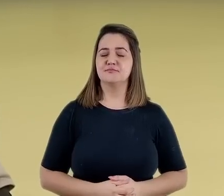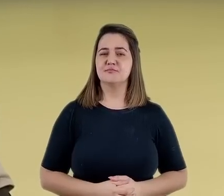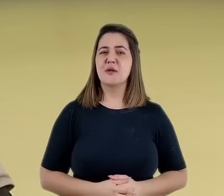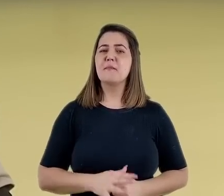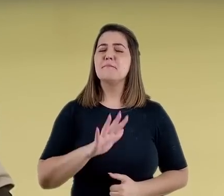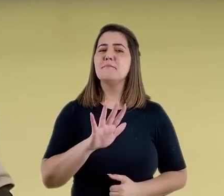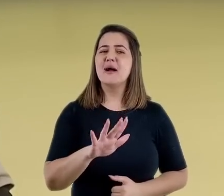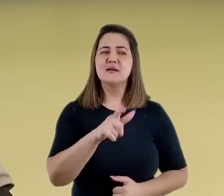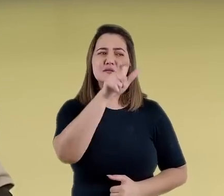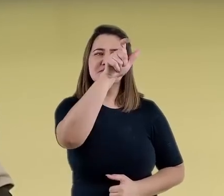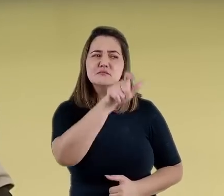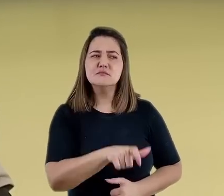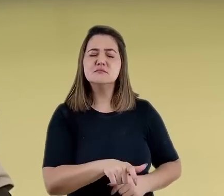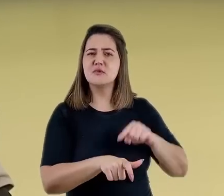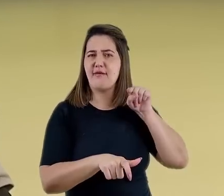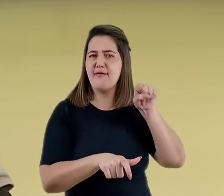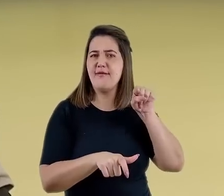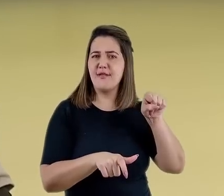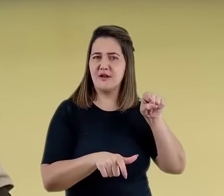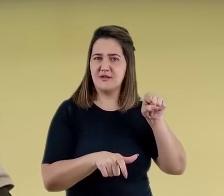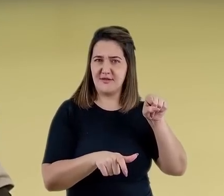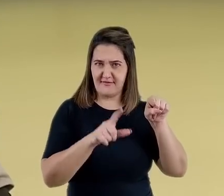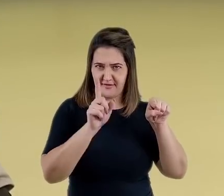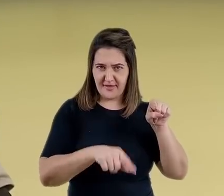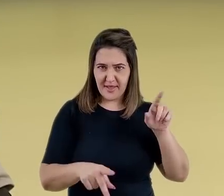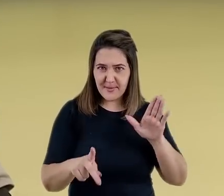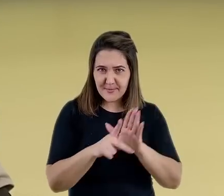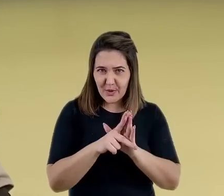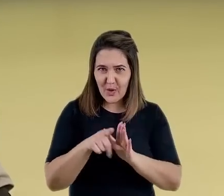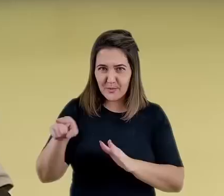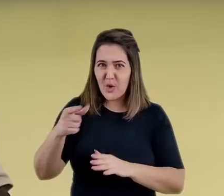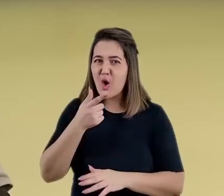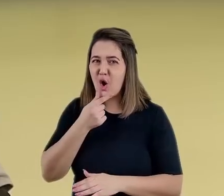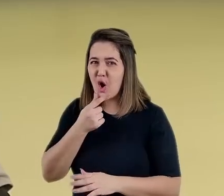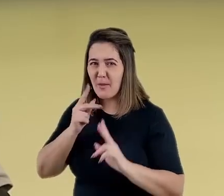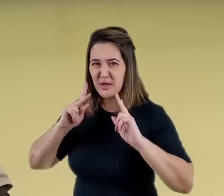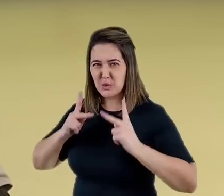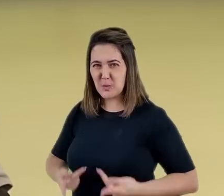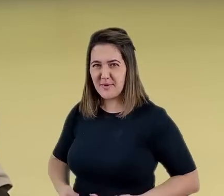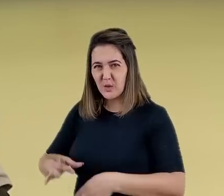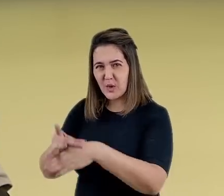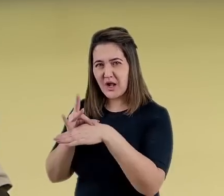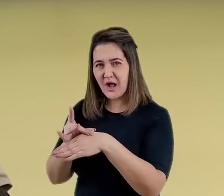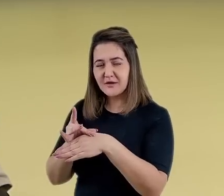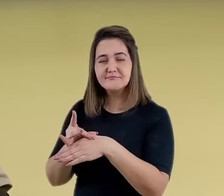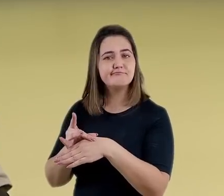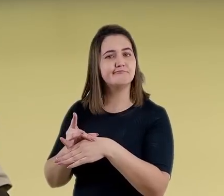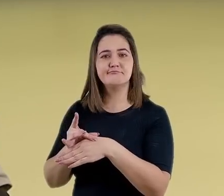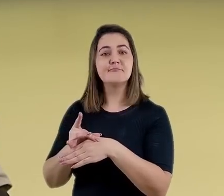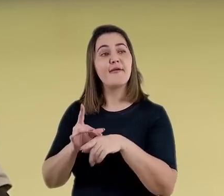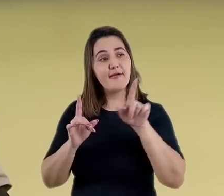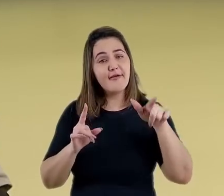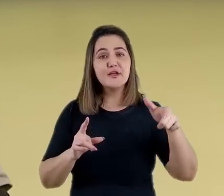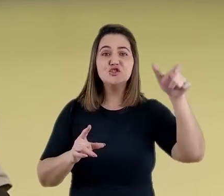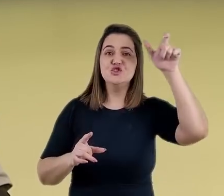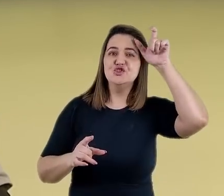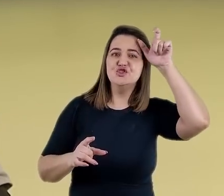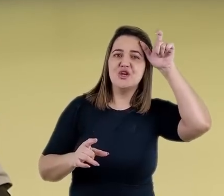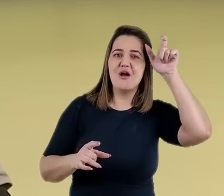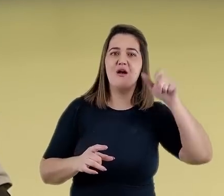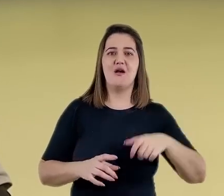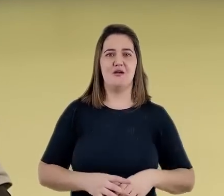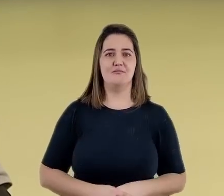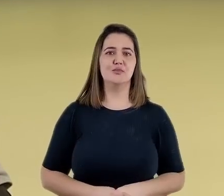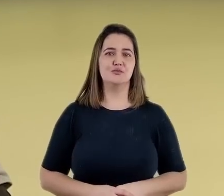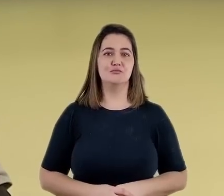Logo, este ser, este indivíduo, já não seria outro senão o próprio diabo e